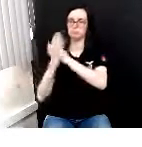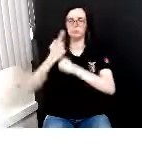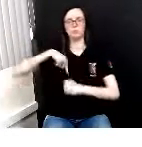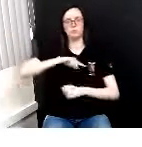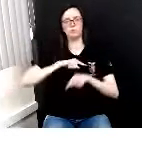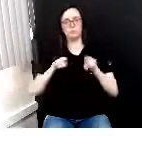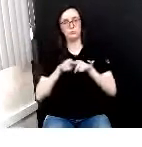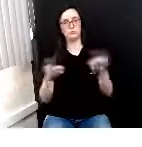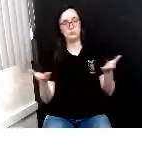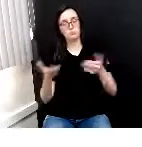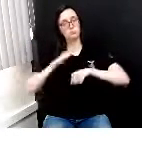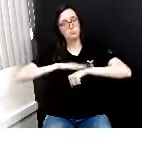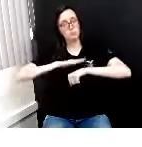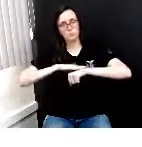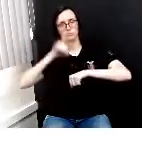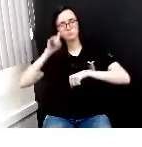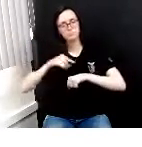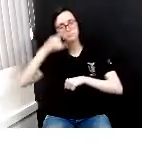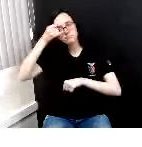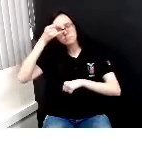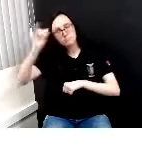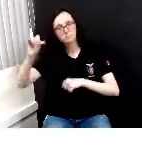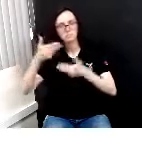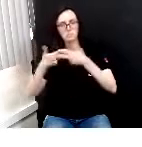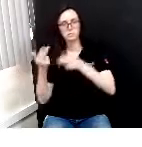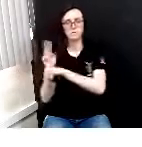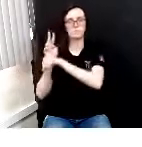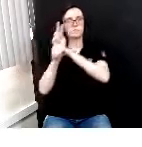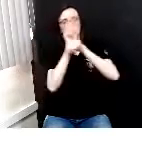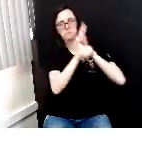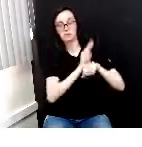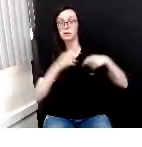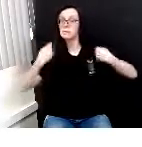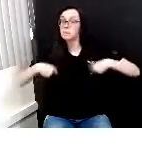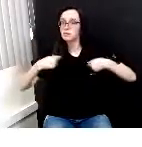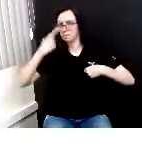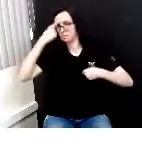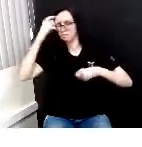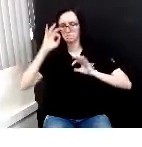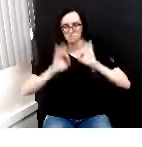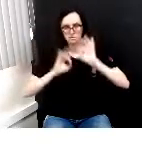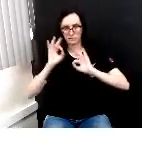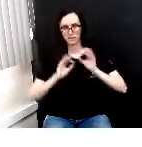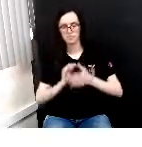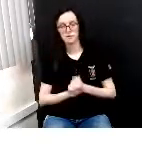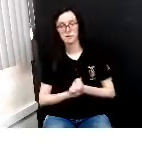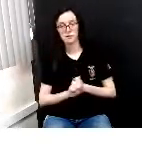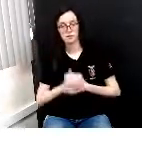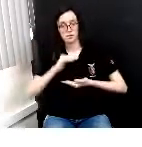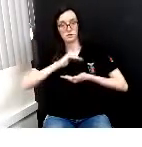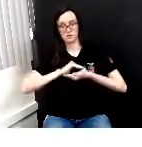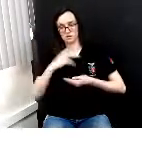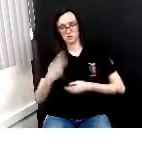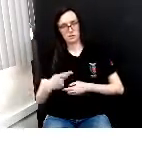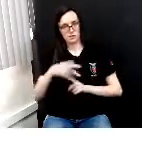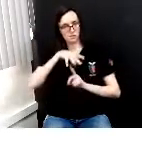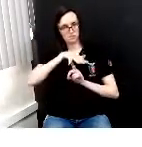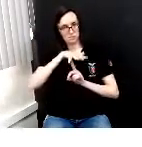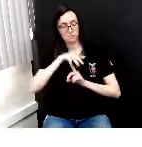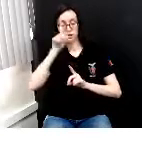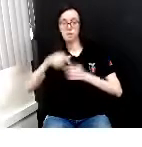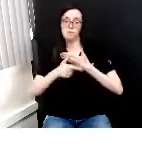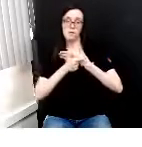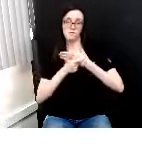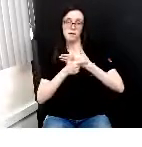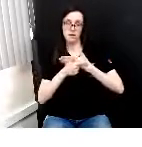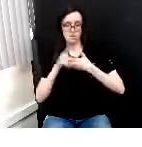neste momento das ações preventivas que devem ser desenvolvidas. Então, a Defesa Civil Estadual tem esse